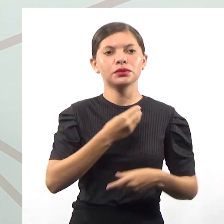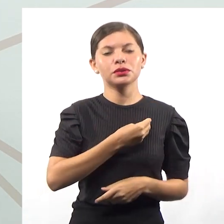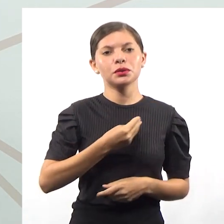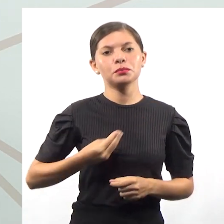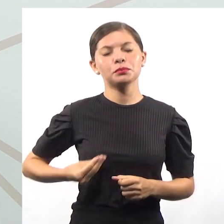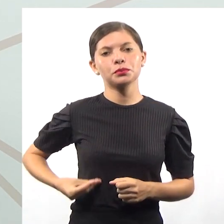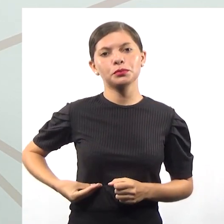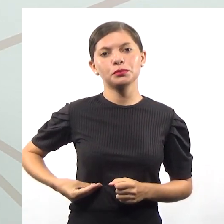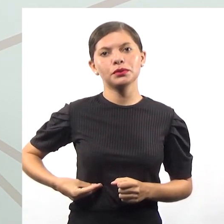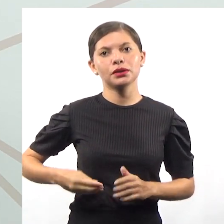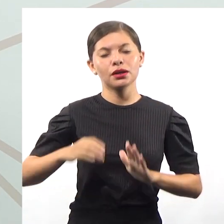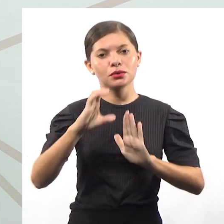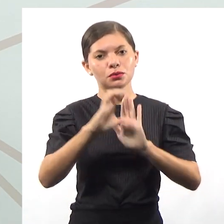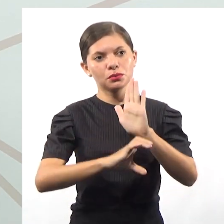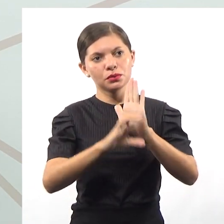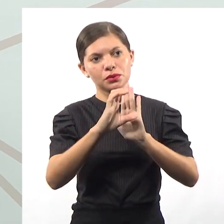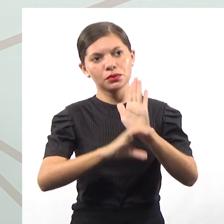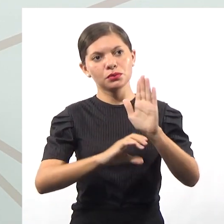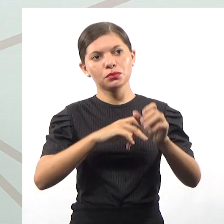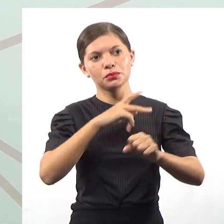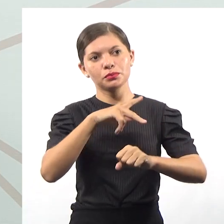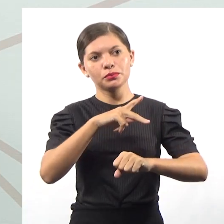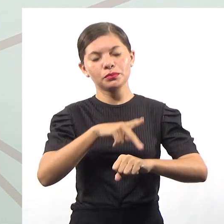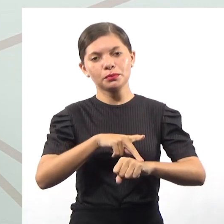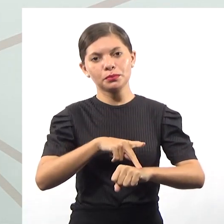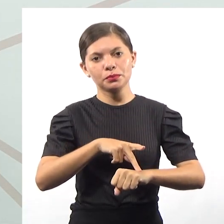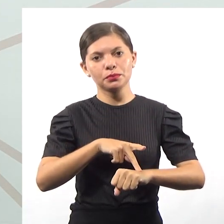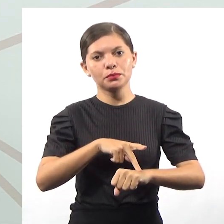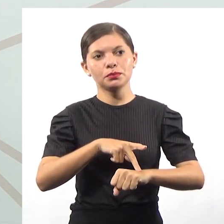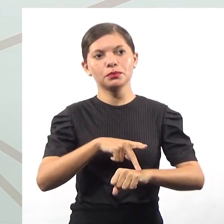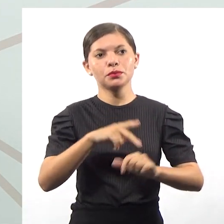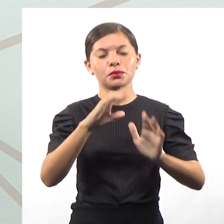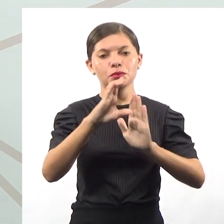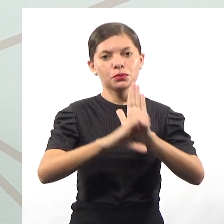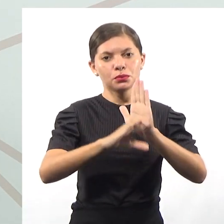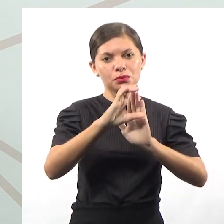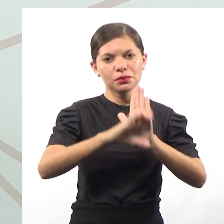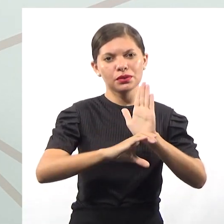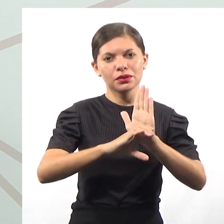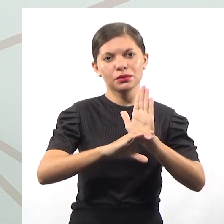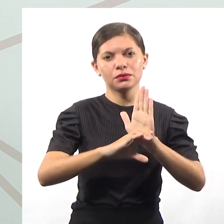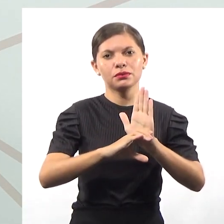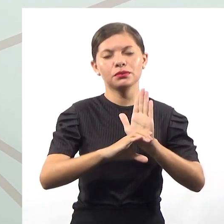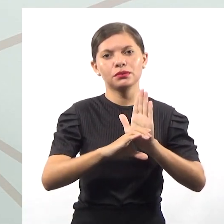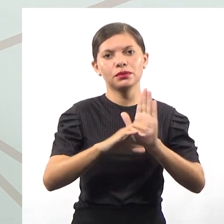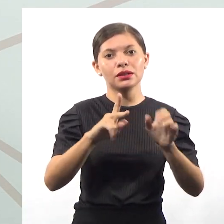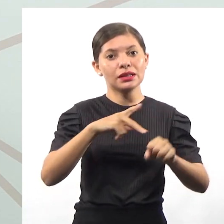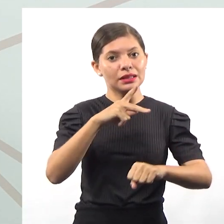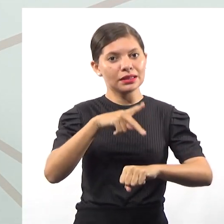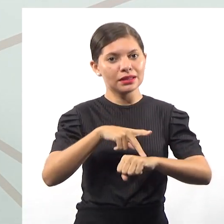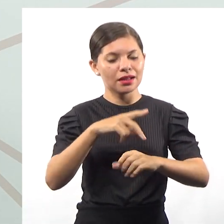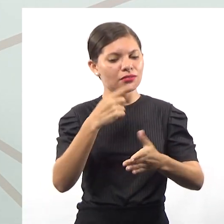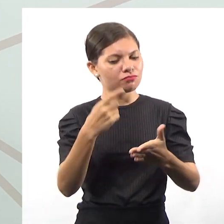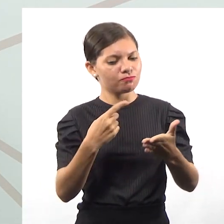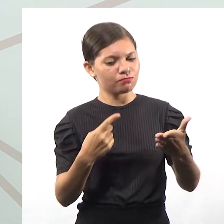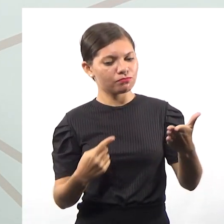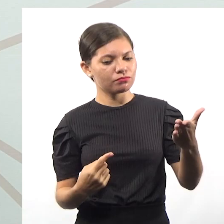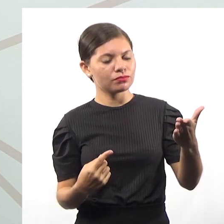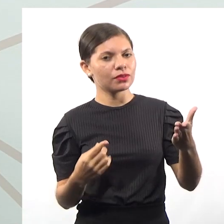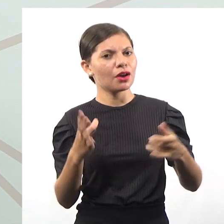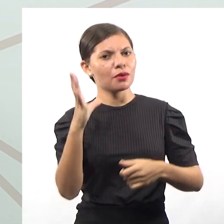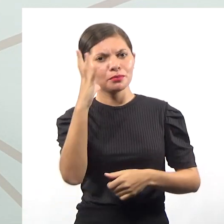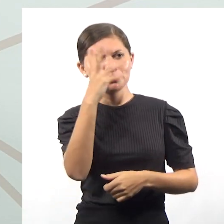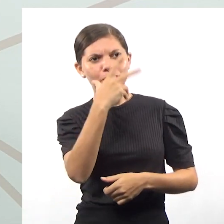os parâmetros curriculares nacionais, ou seja, um currículo nacional. Esse currículo nacional, eles tinham uns caderninhos bem